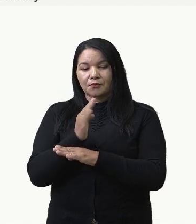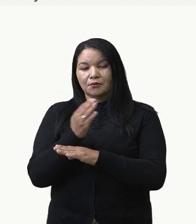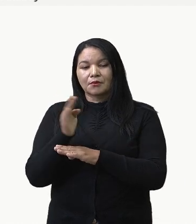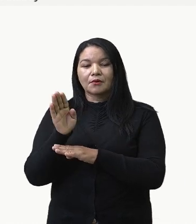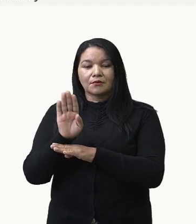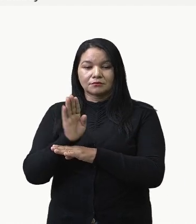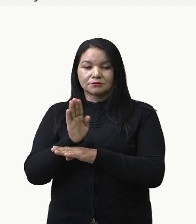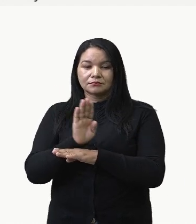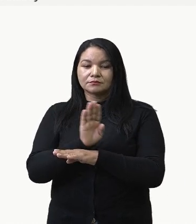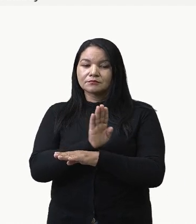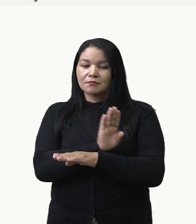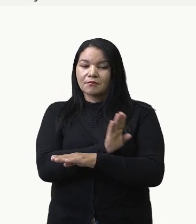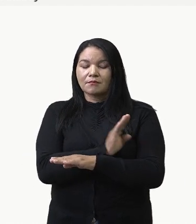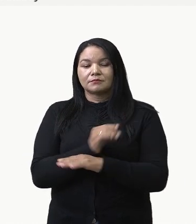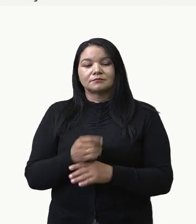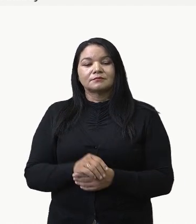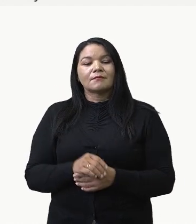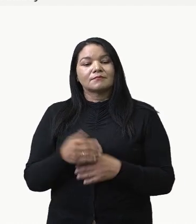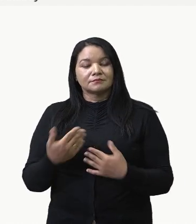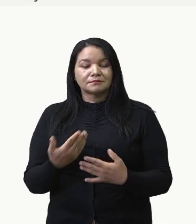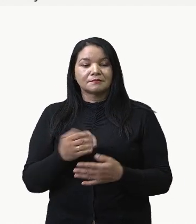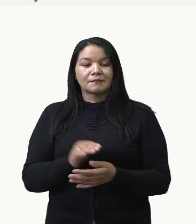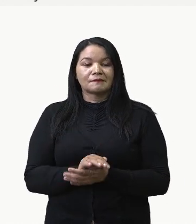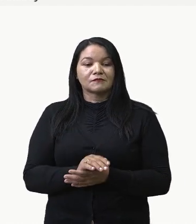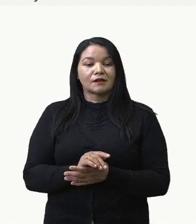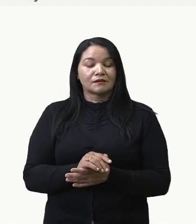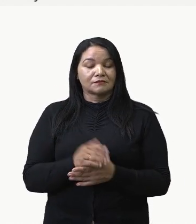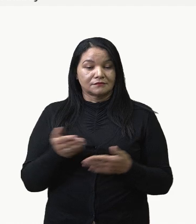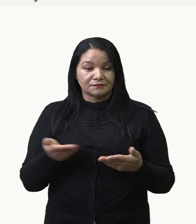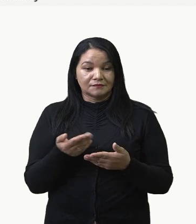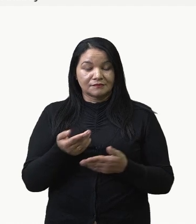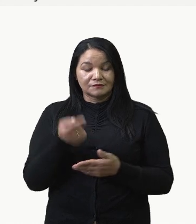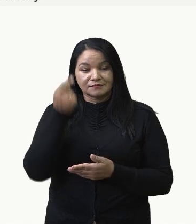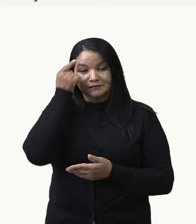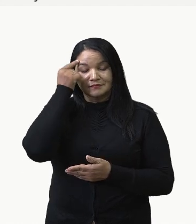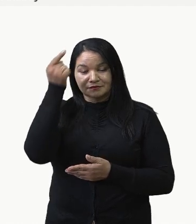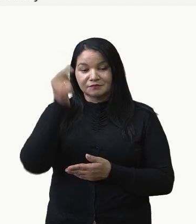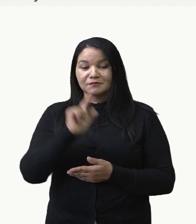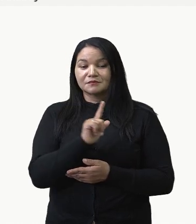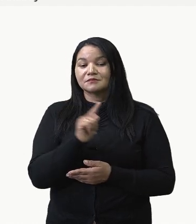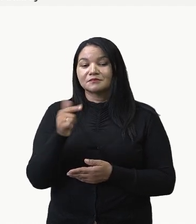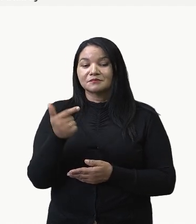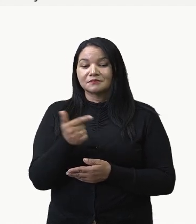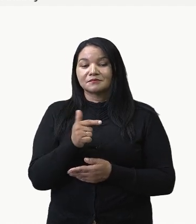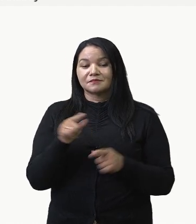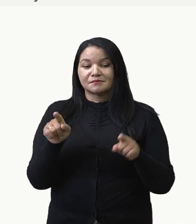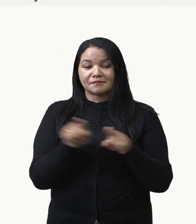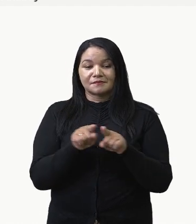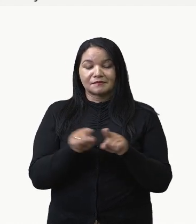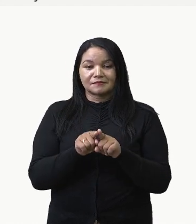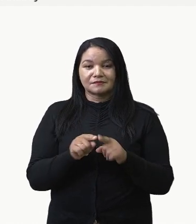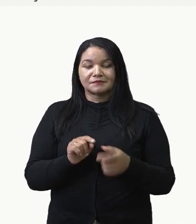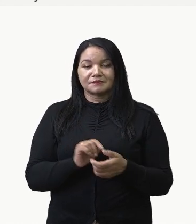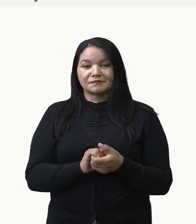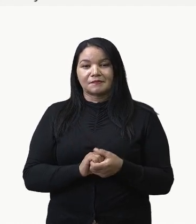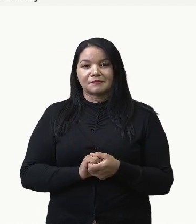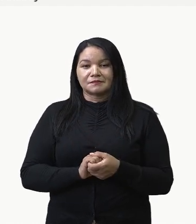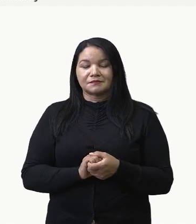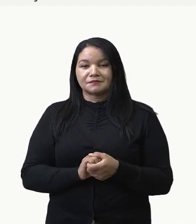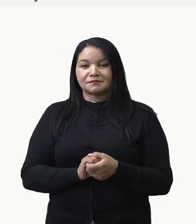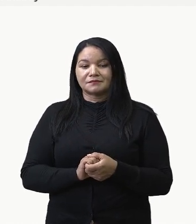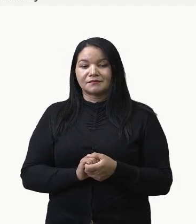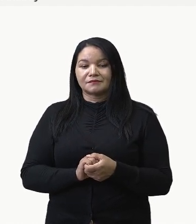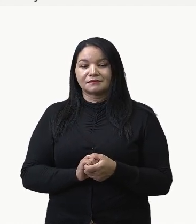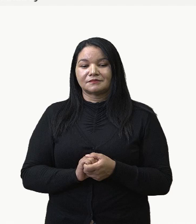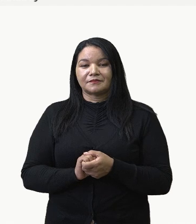né tiburon agora nesse momento Lembrei de outro dos mares o tão conhecido ou